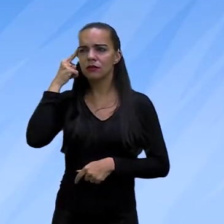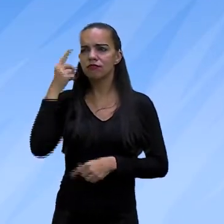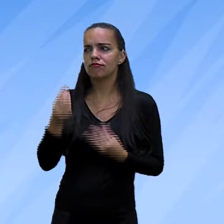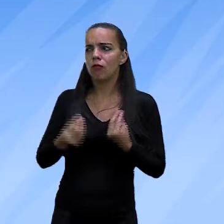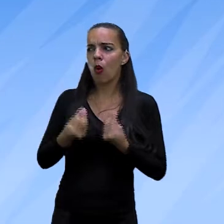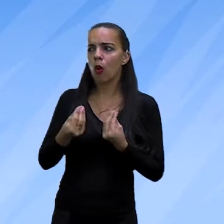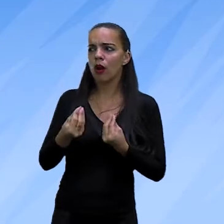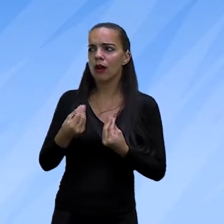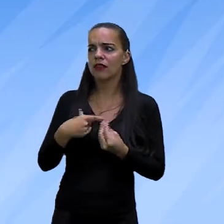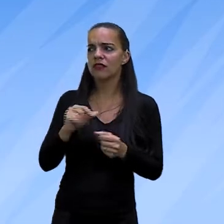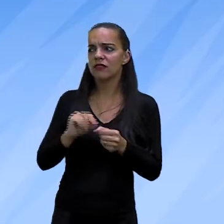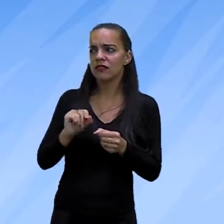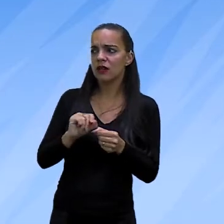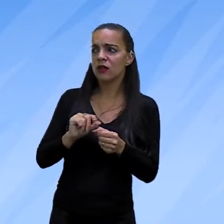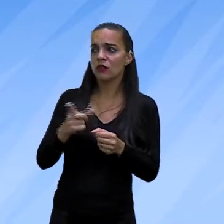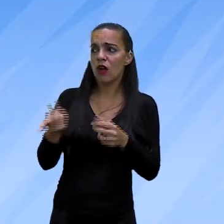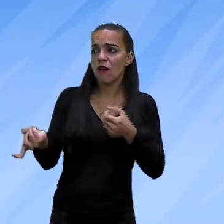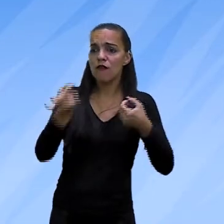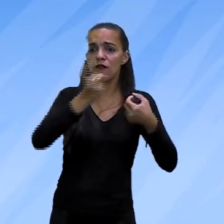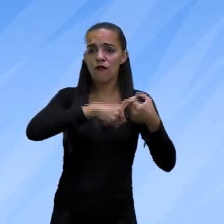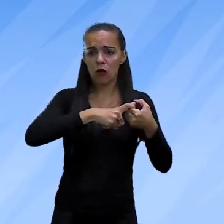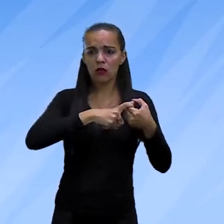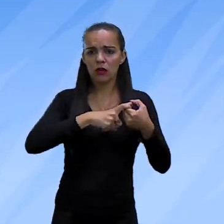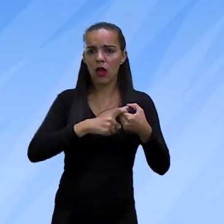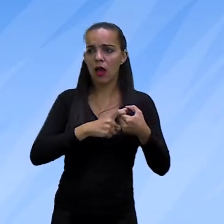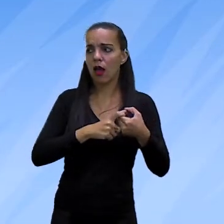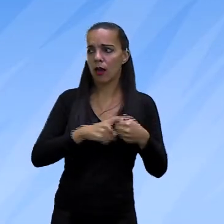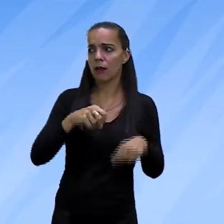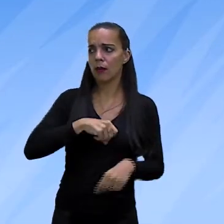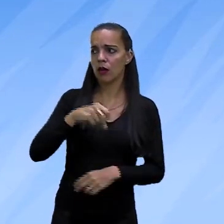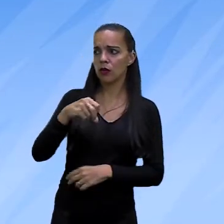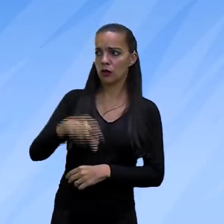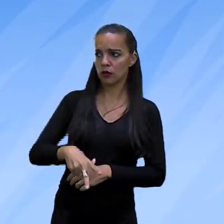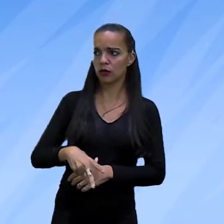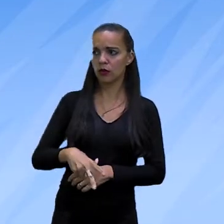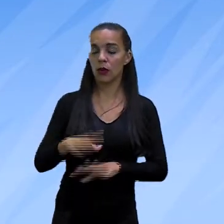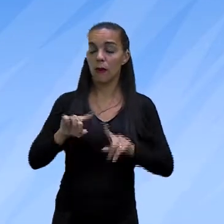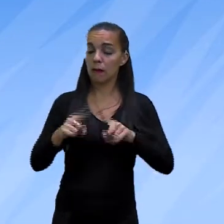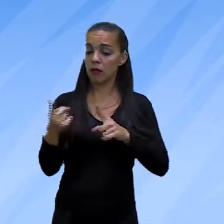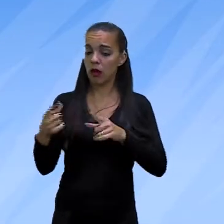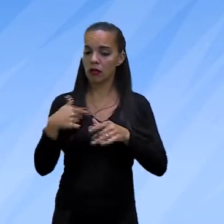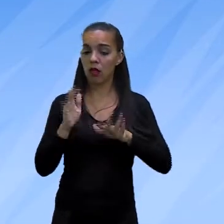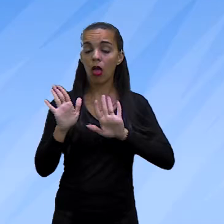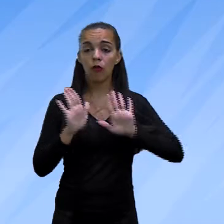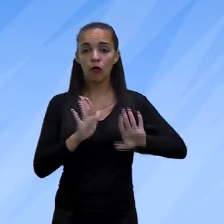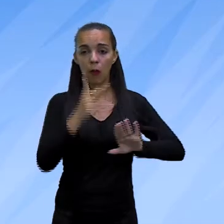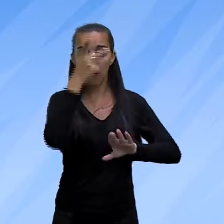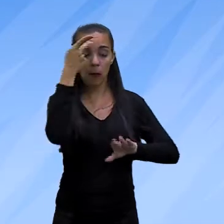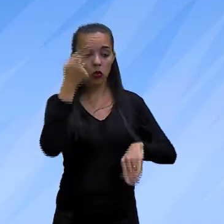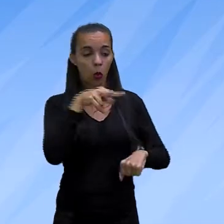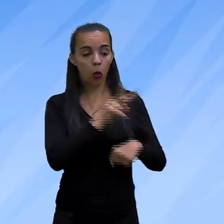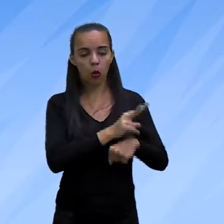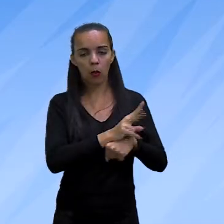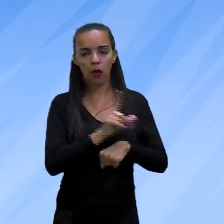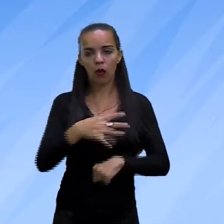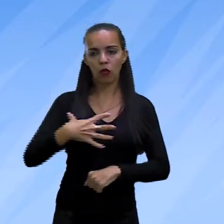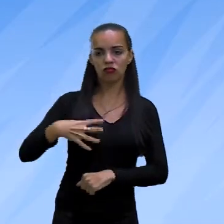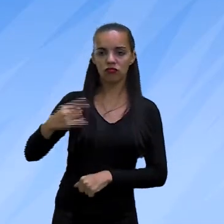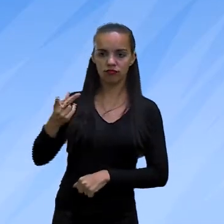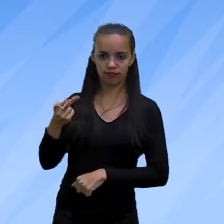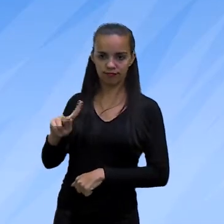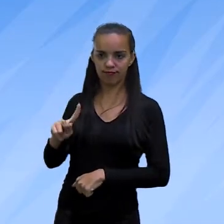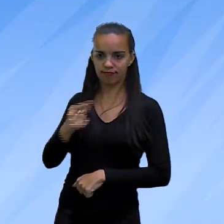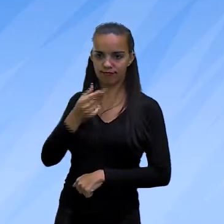para retornar para Portugal juntamente com a corte, mas ele deixou o seu filho. E em deixar o seu filho aqui no Brasil